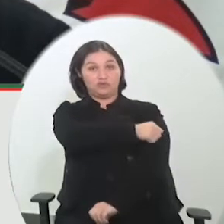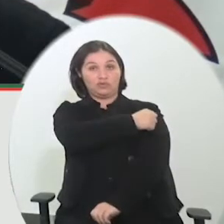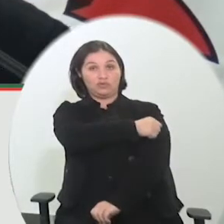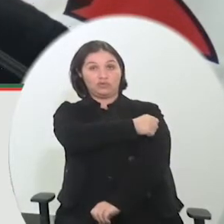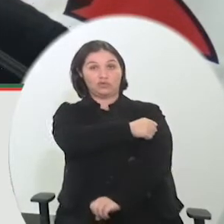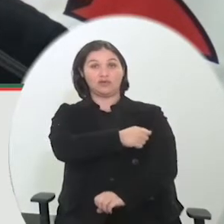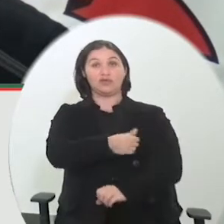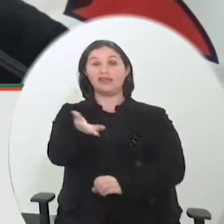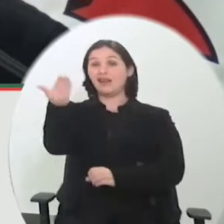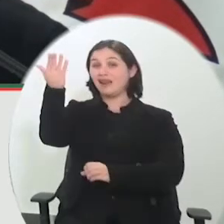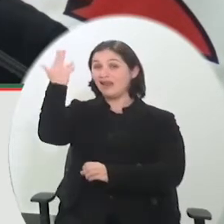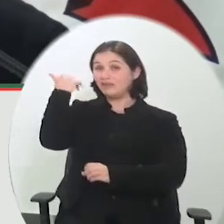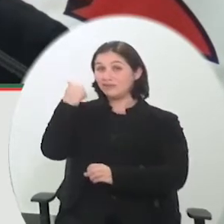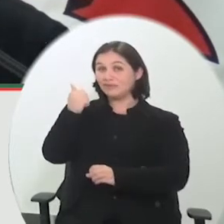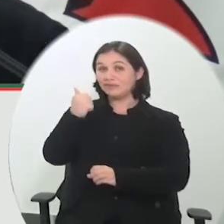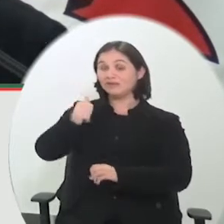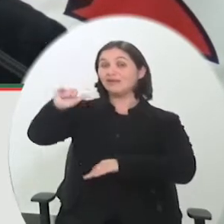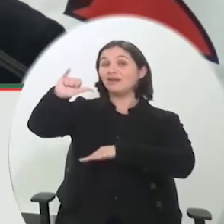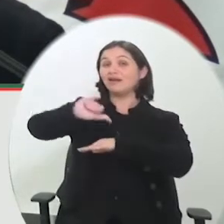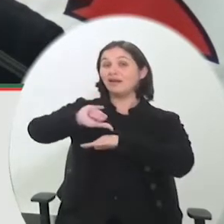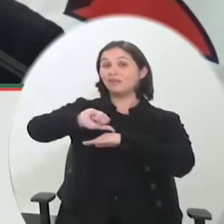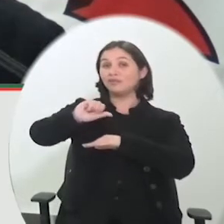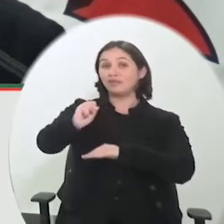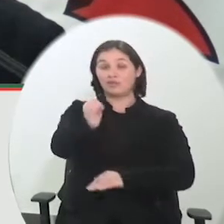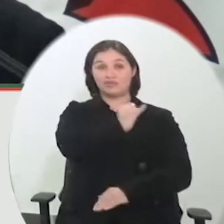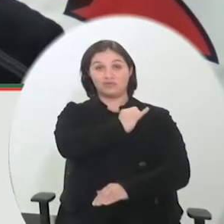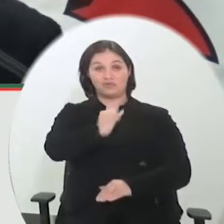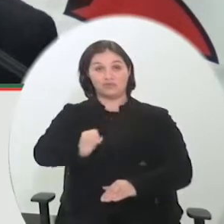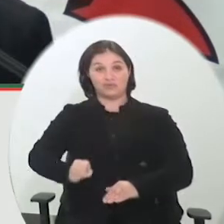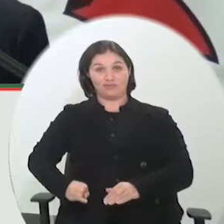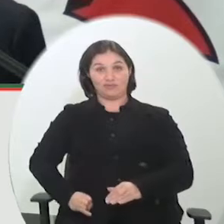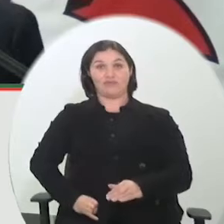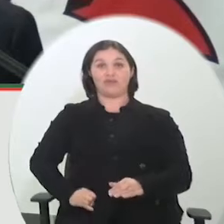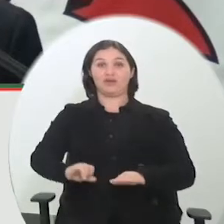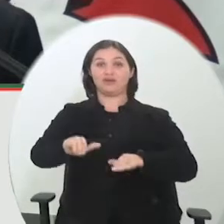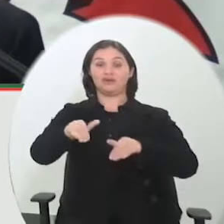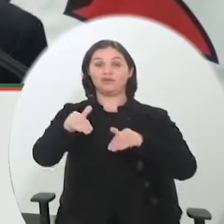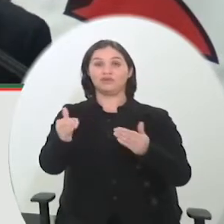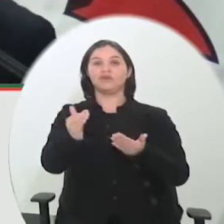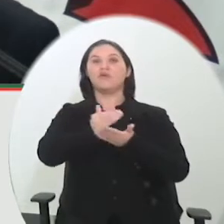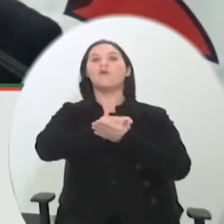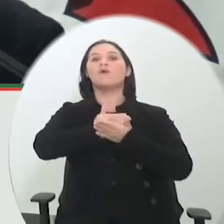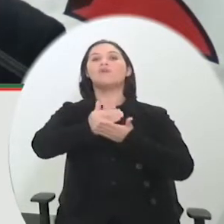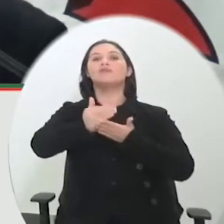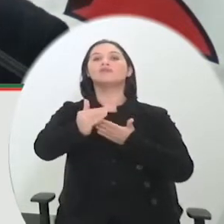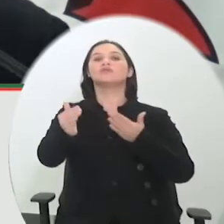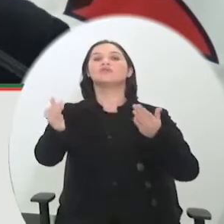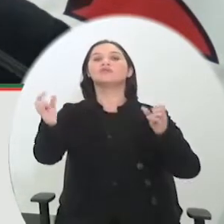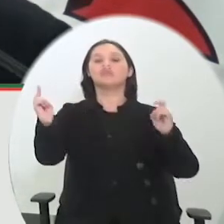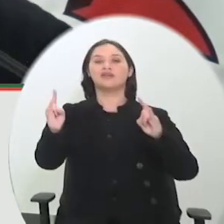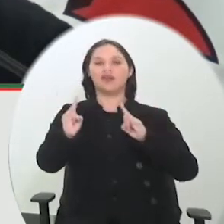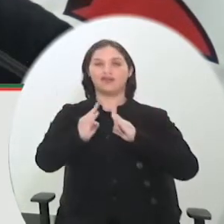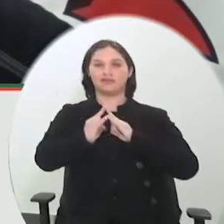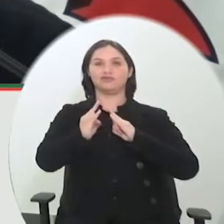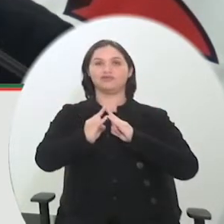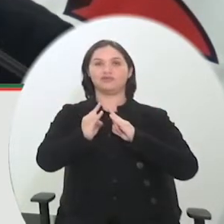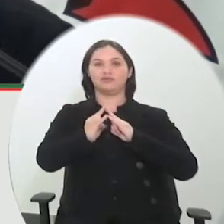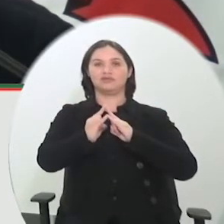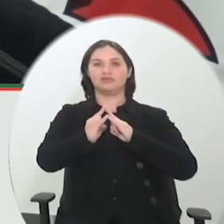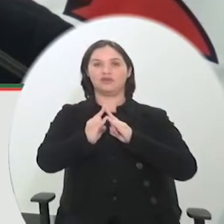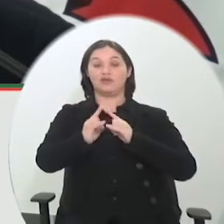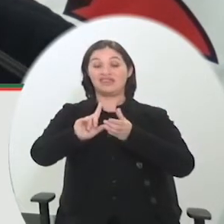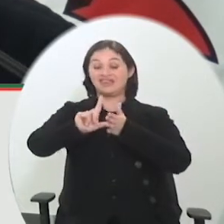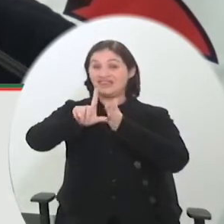Império, teve-se o marco da criação de nossa amada instituição. Passados